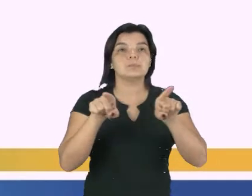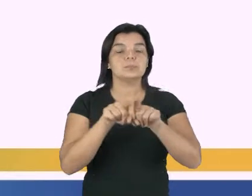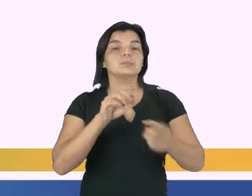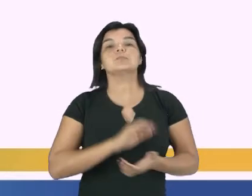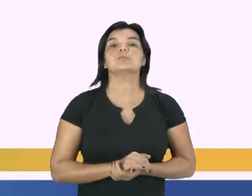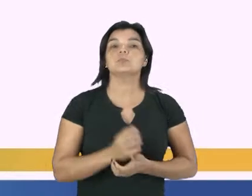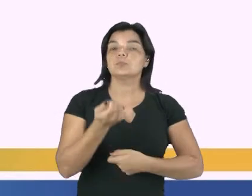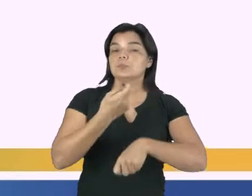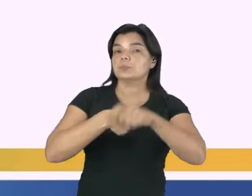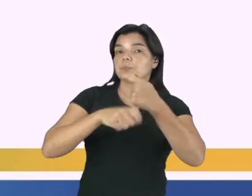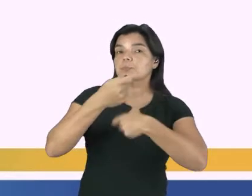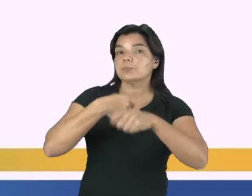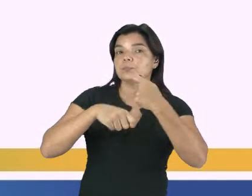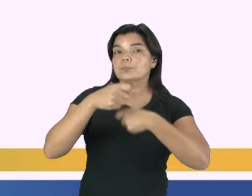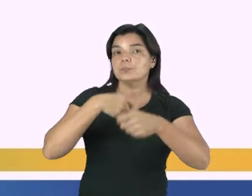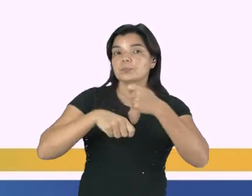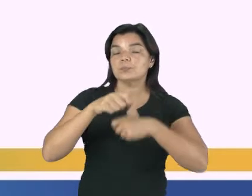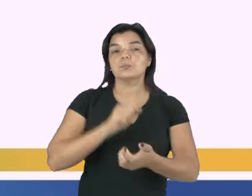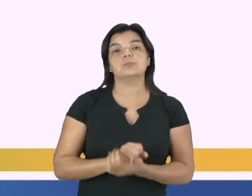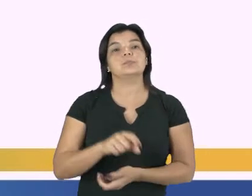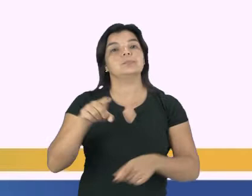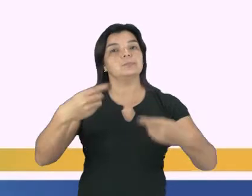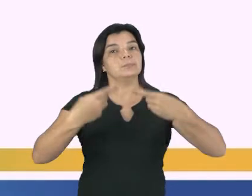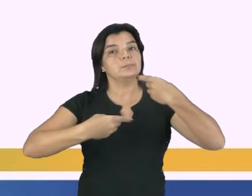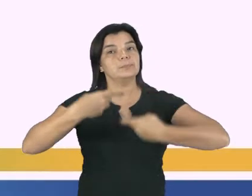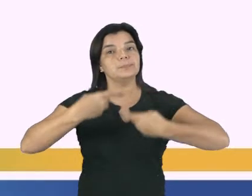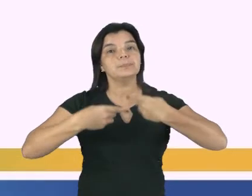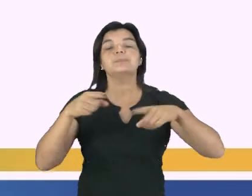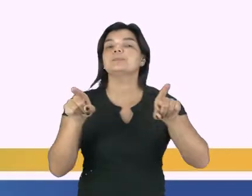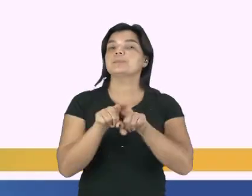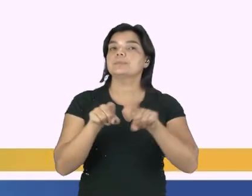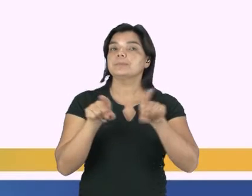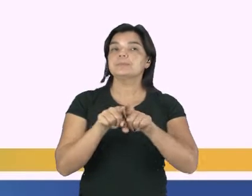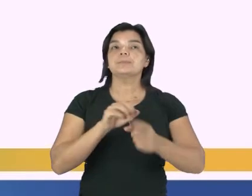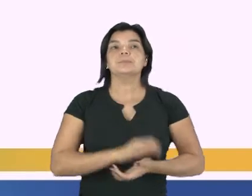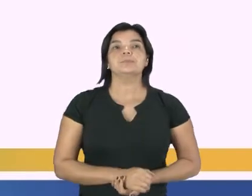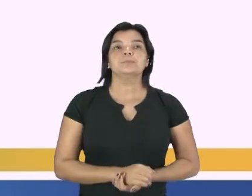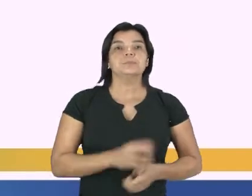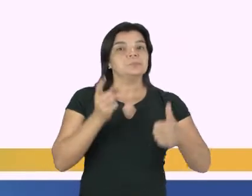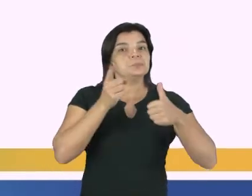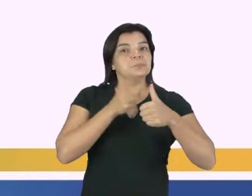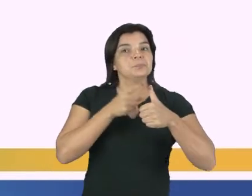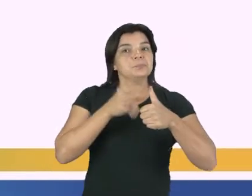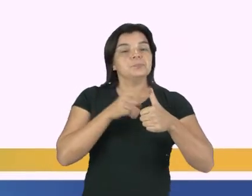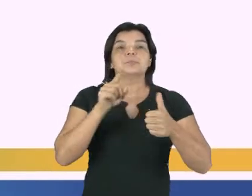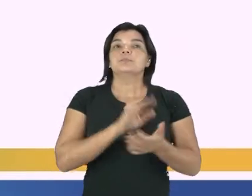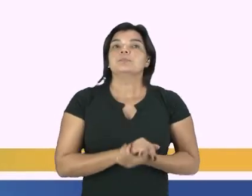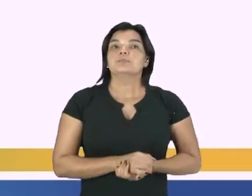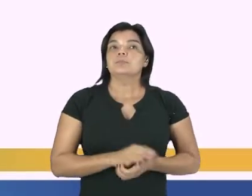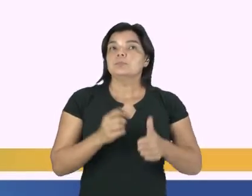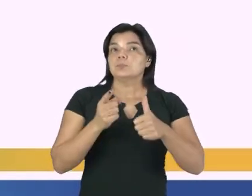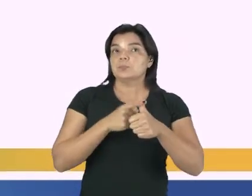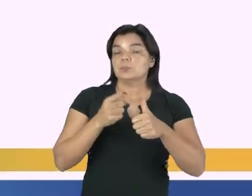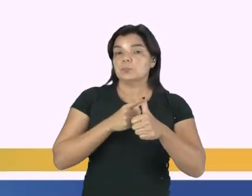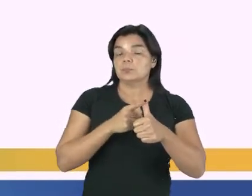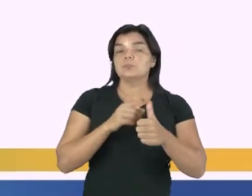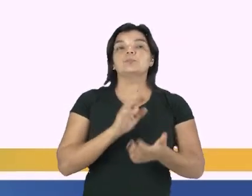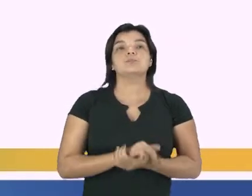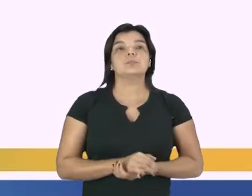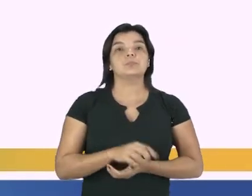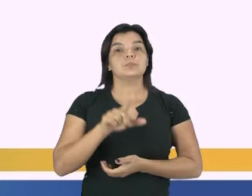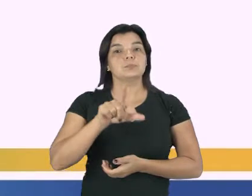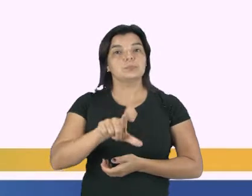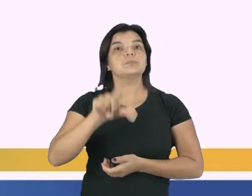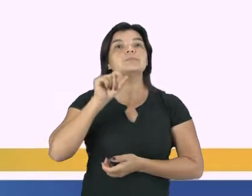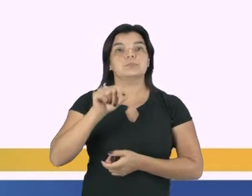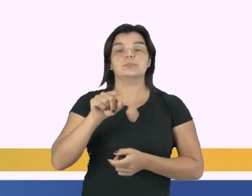integração econômica e política. Vamos lá então? Olha só. A primeira que foi citada,